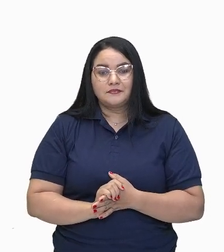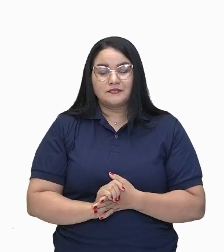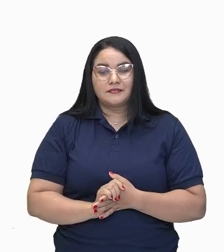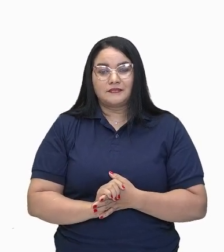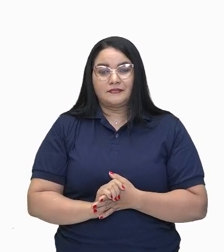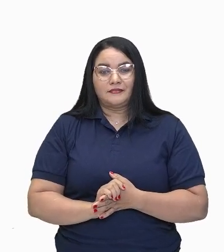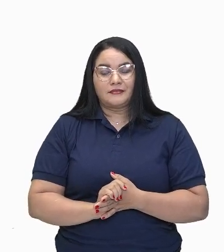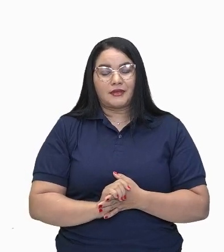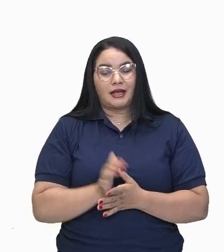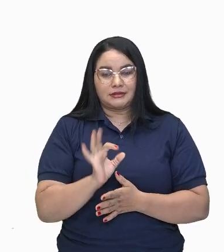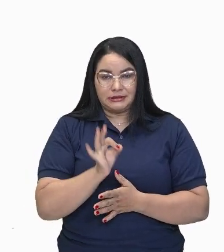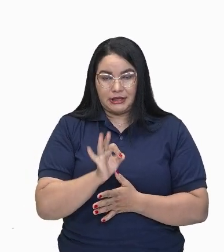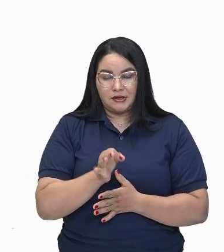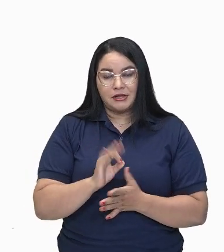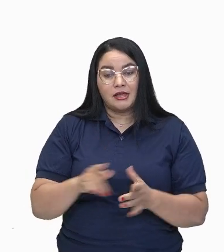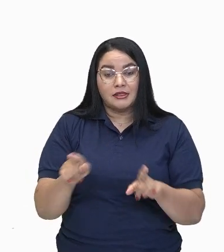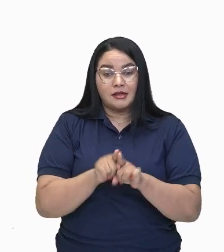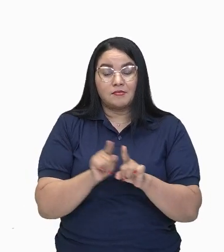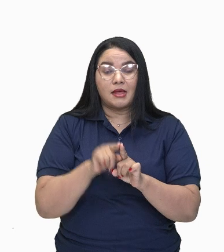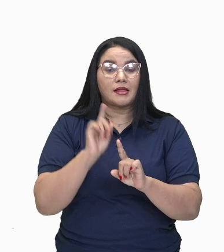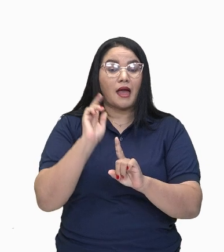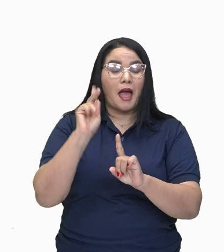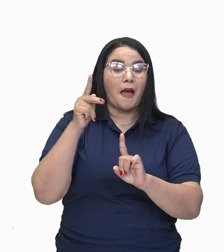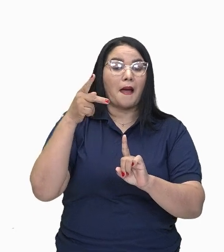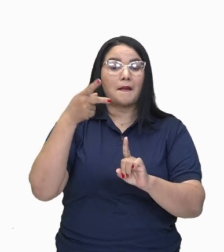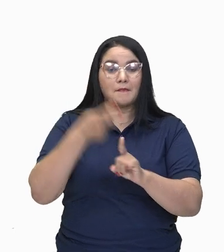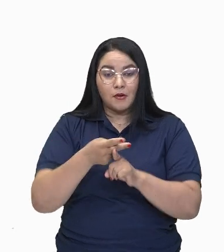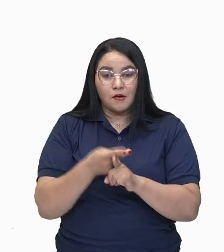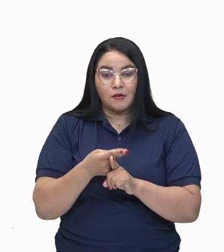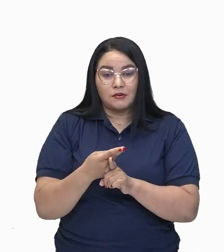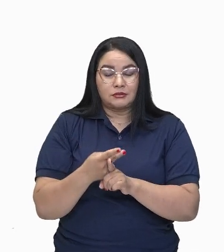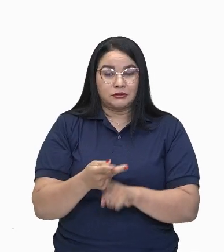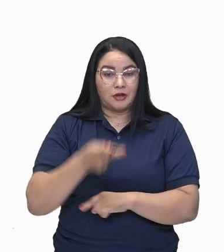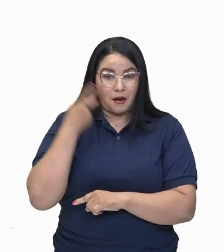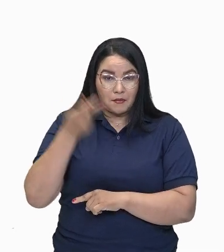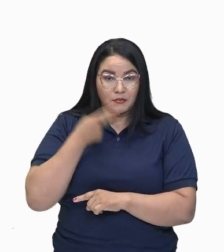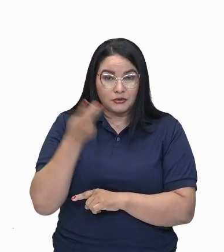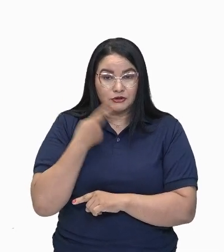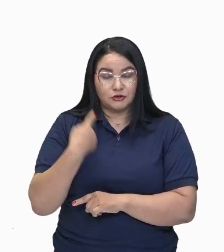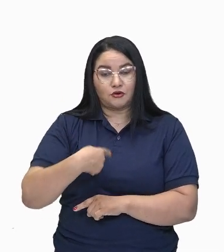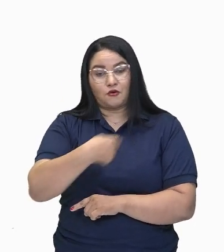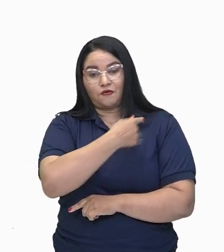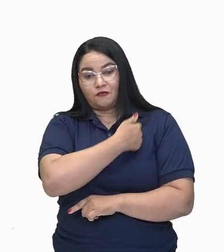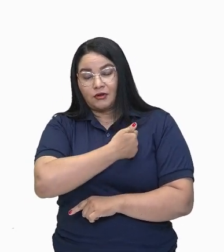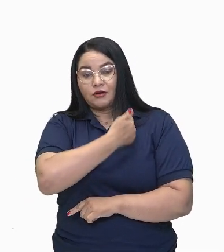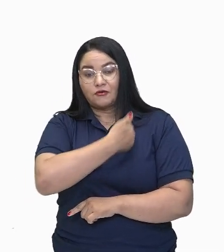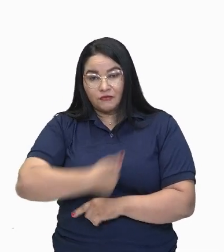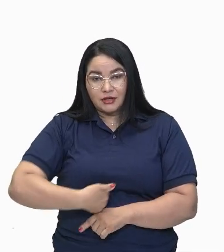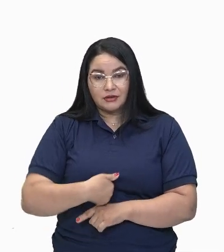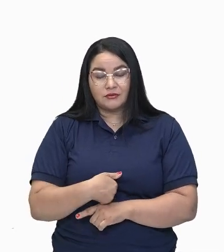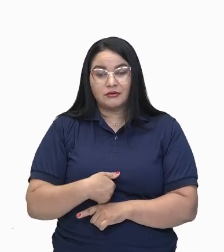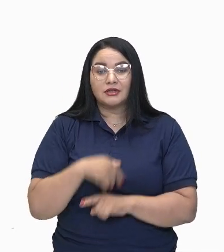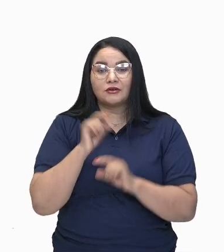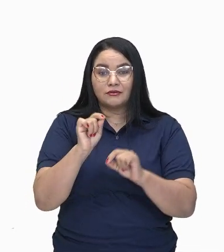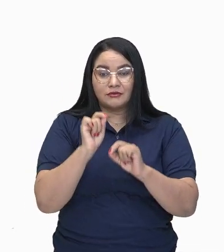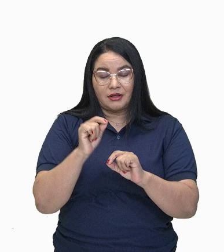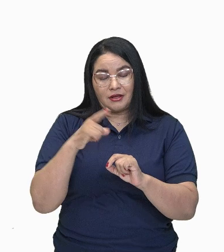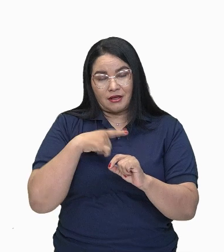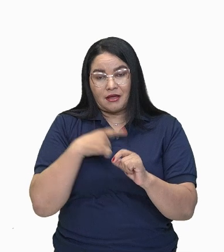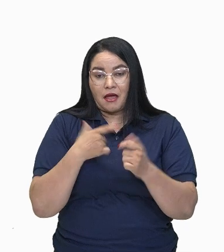bem, então só foi possível a partir da política dos governadores, que forneceu as bases do